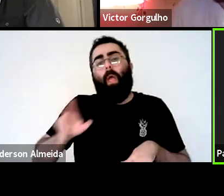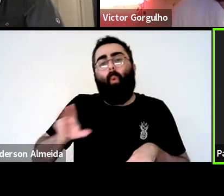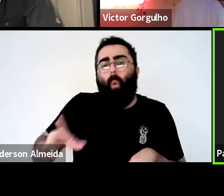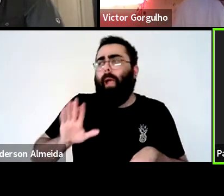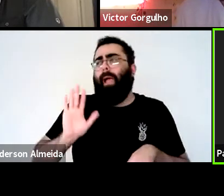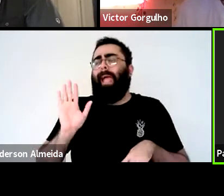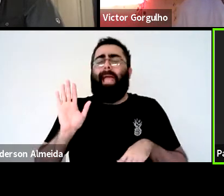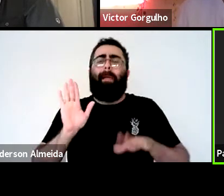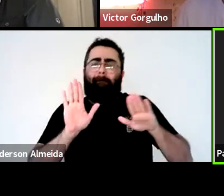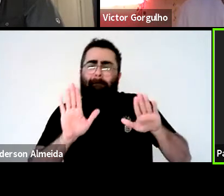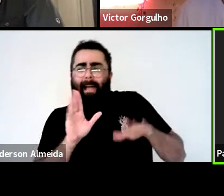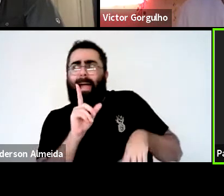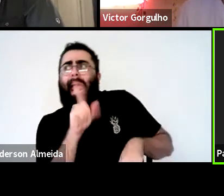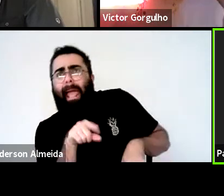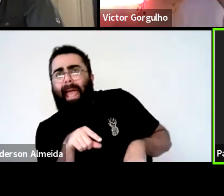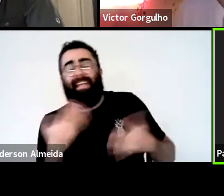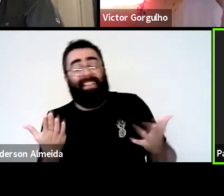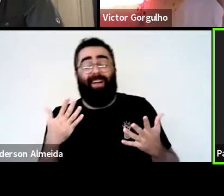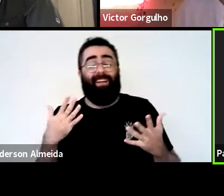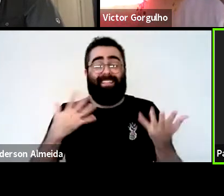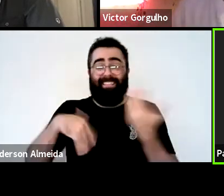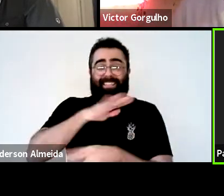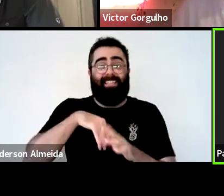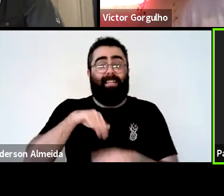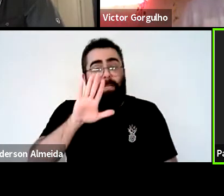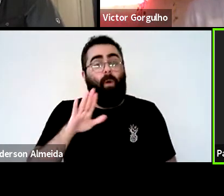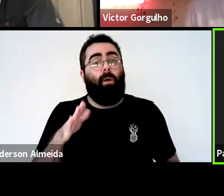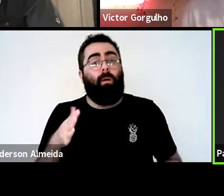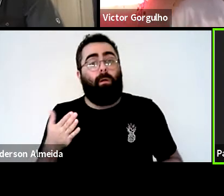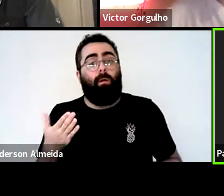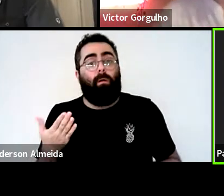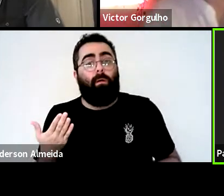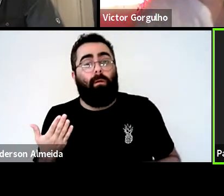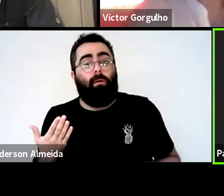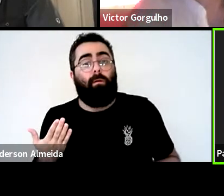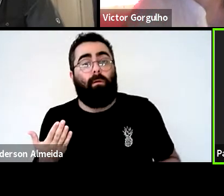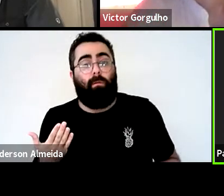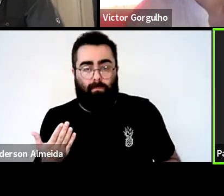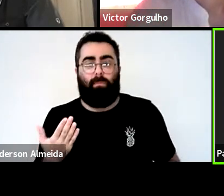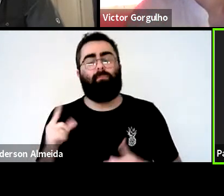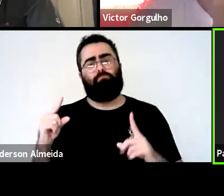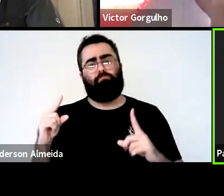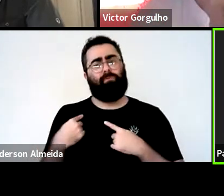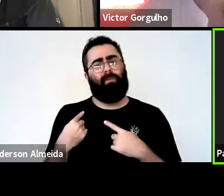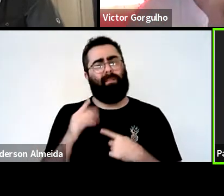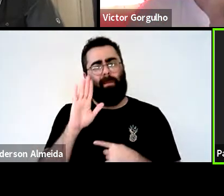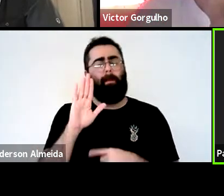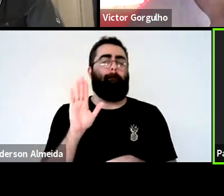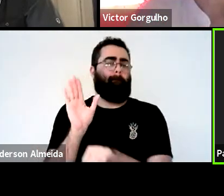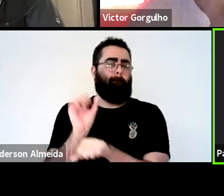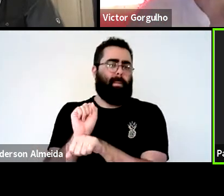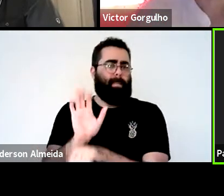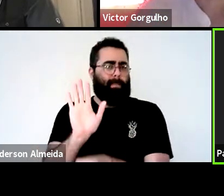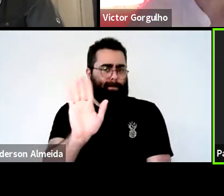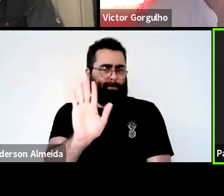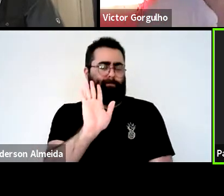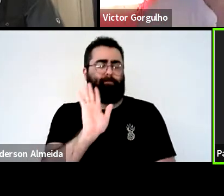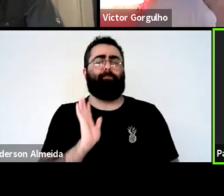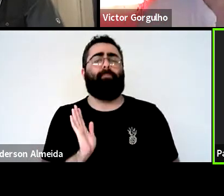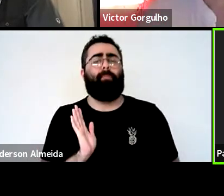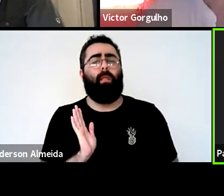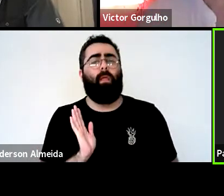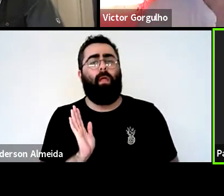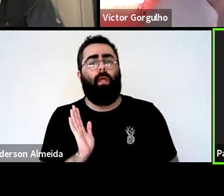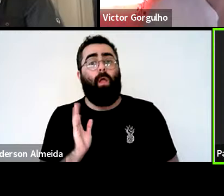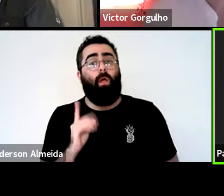quando depois disso deu uma engatilhada, assim, tipo, ai, peraí, né? Tipo, o que a gente está fazendo? O que a gente já